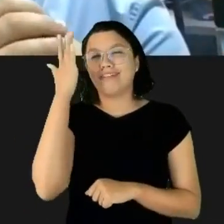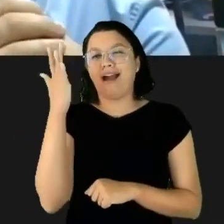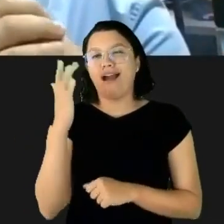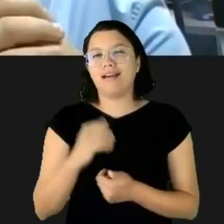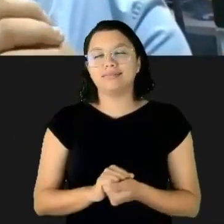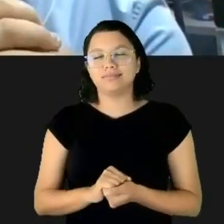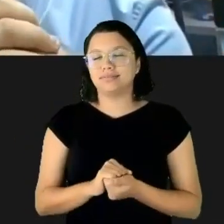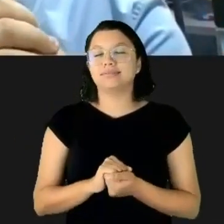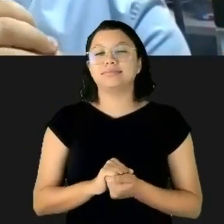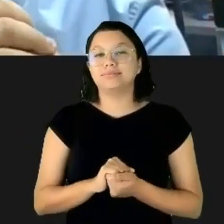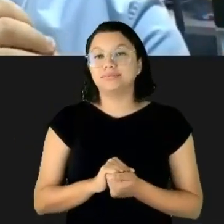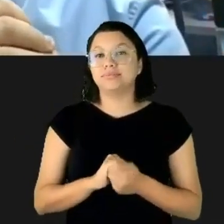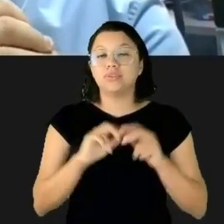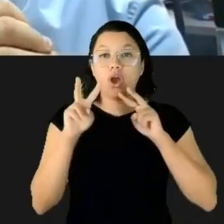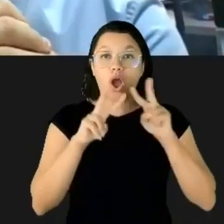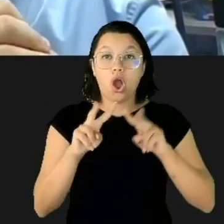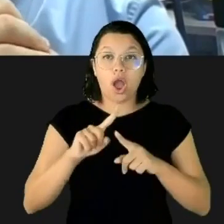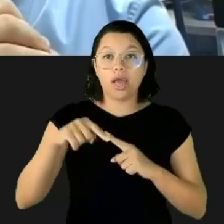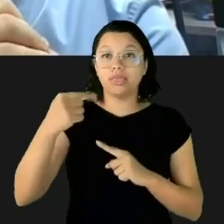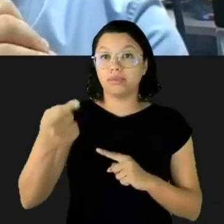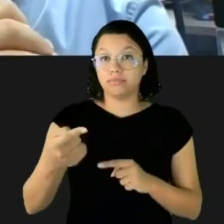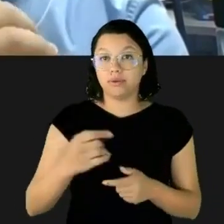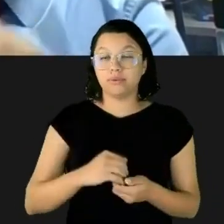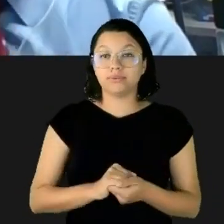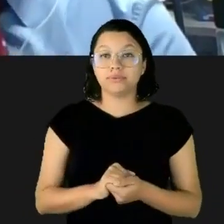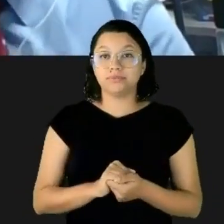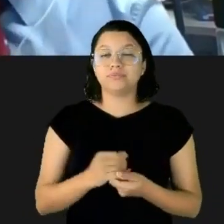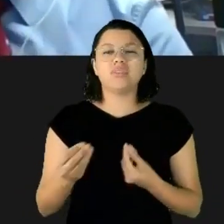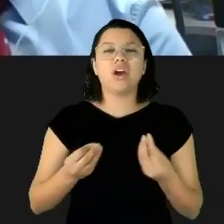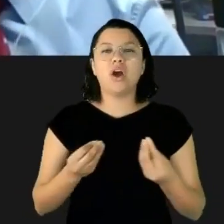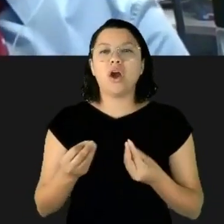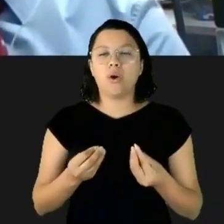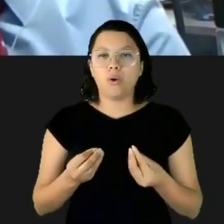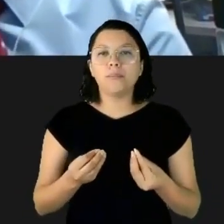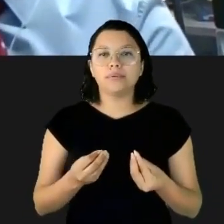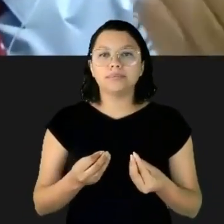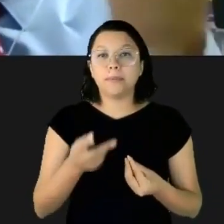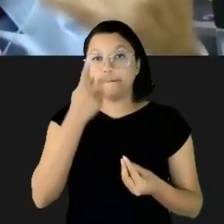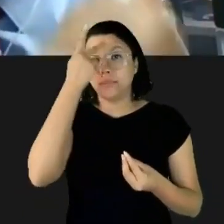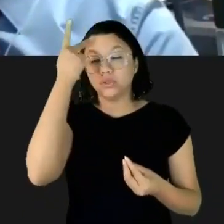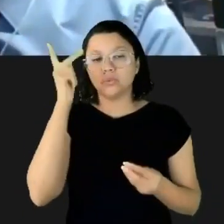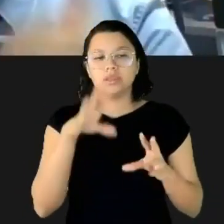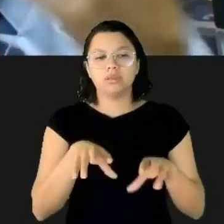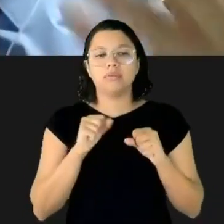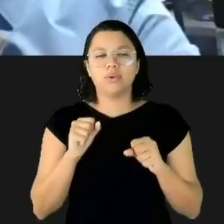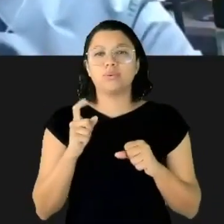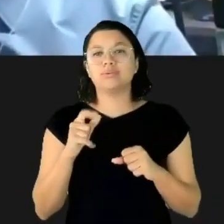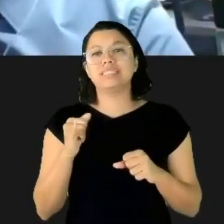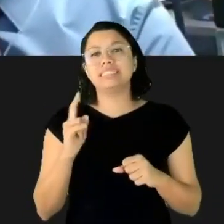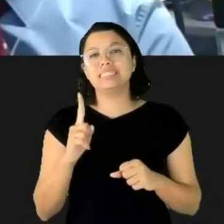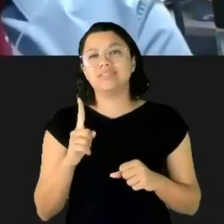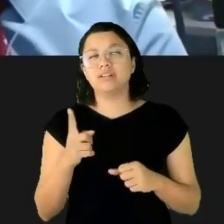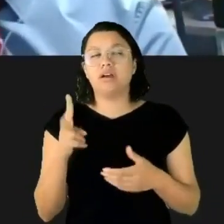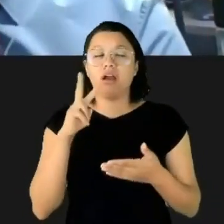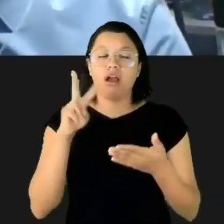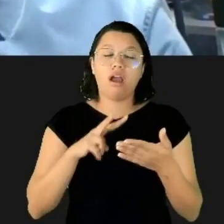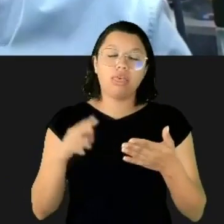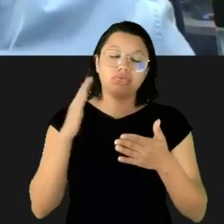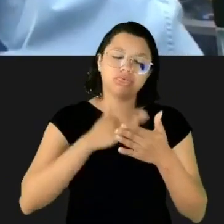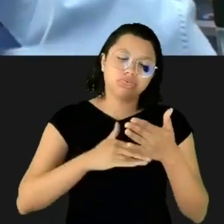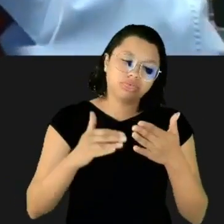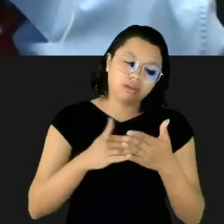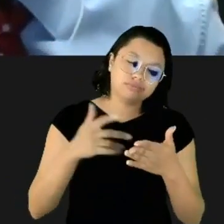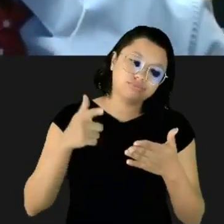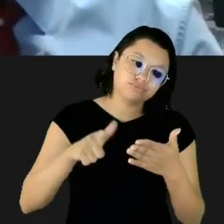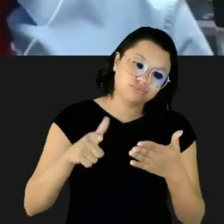mais fácil olhar posteriormente como que pra quem pega eu não tenho que olhar tudo novamente você ganha